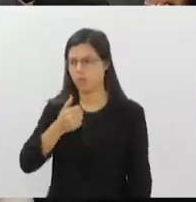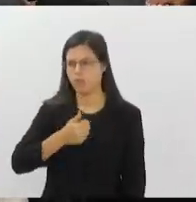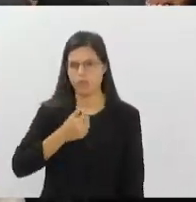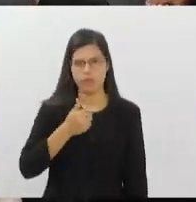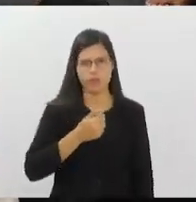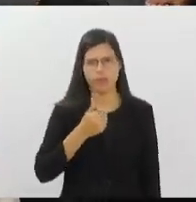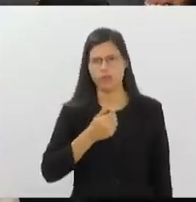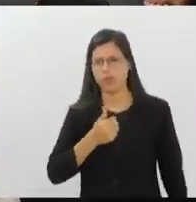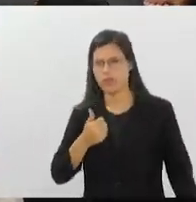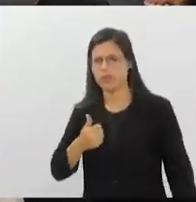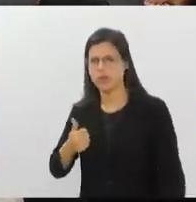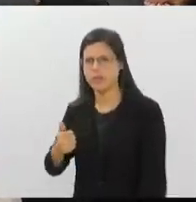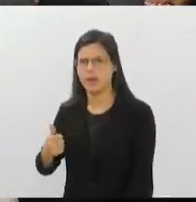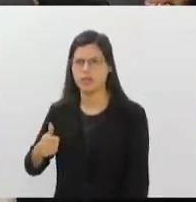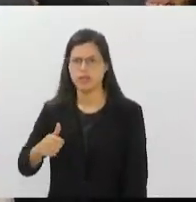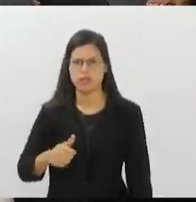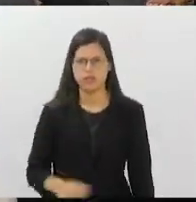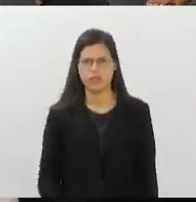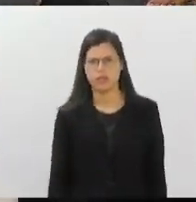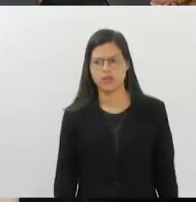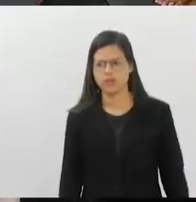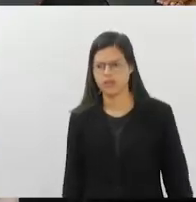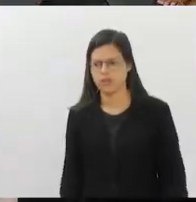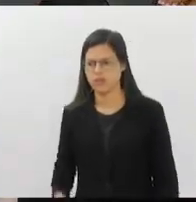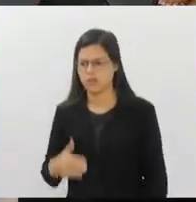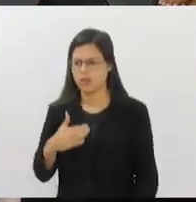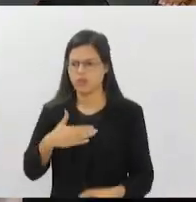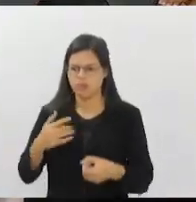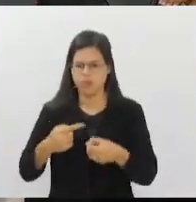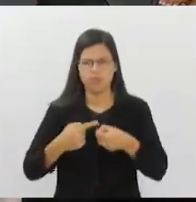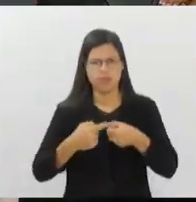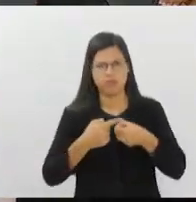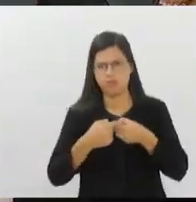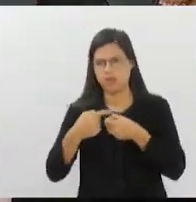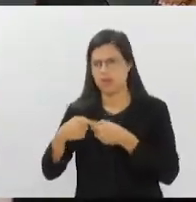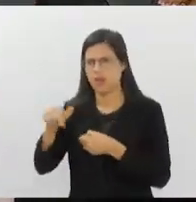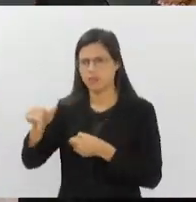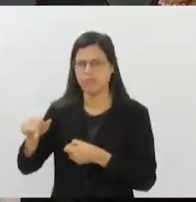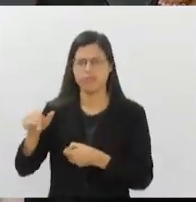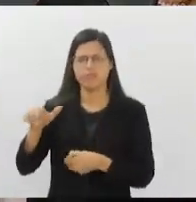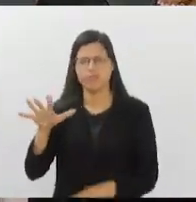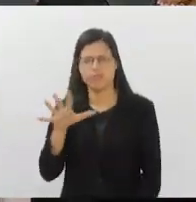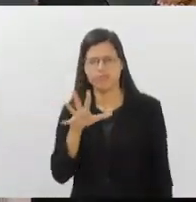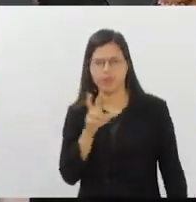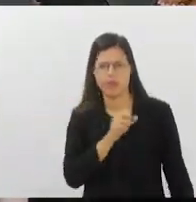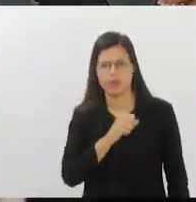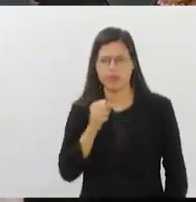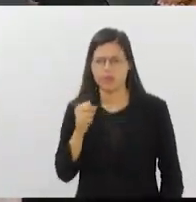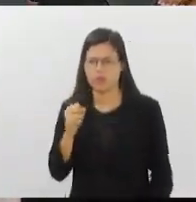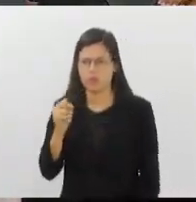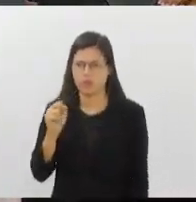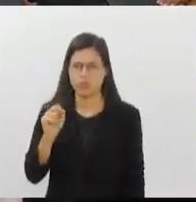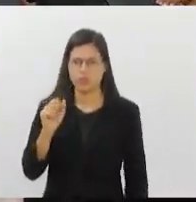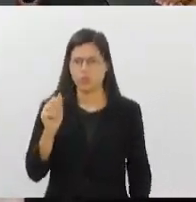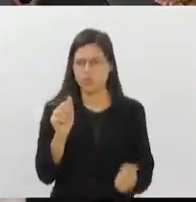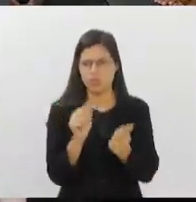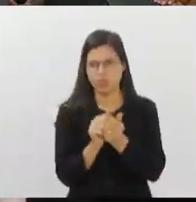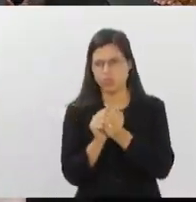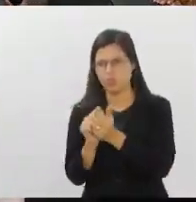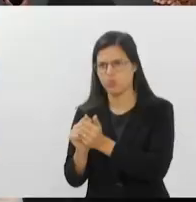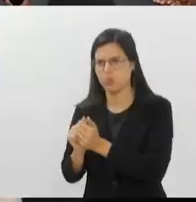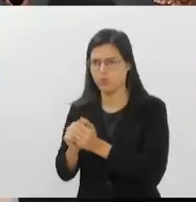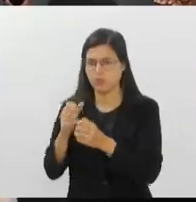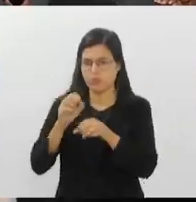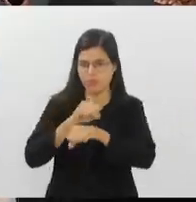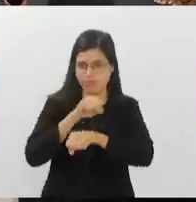primeiro amor. Rio de Pierrot, você de Colombina, juntos onde for. Eu esperei o ano